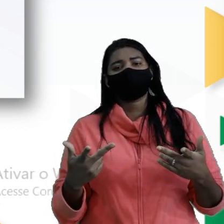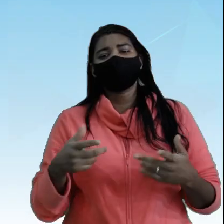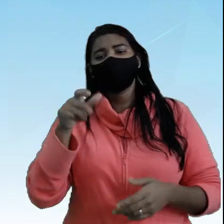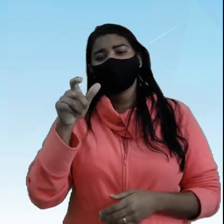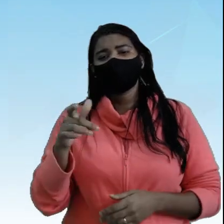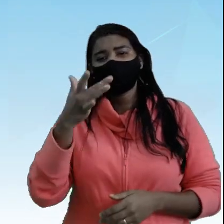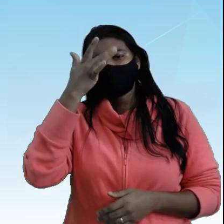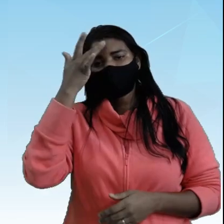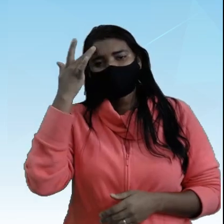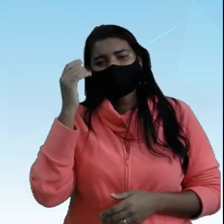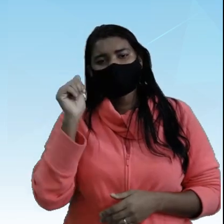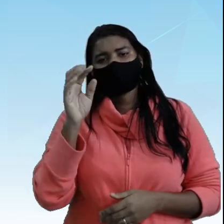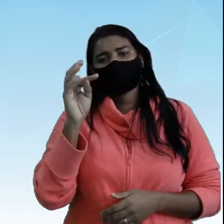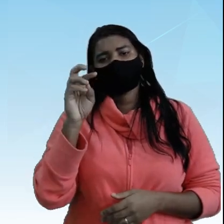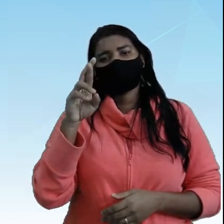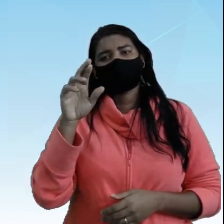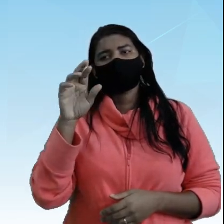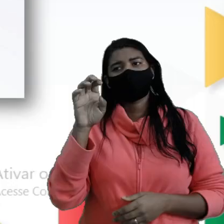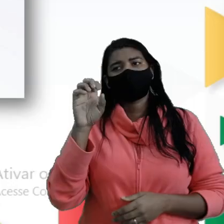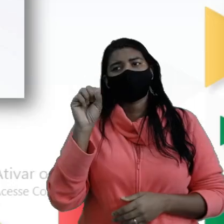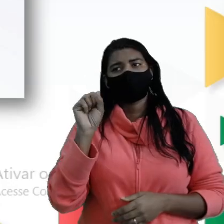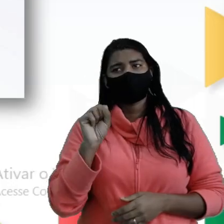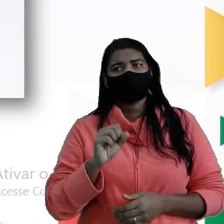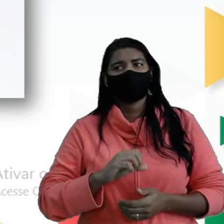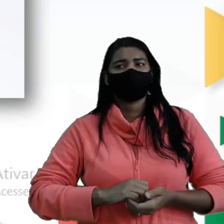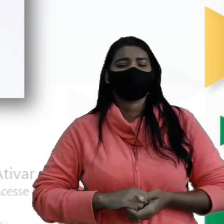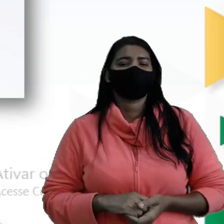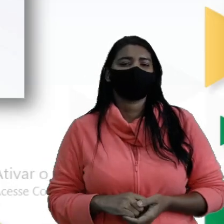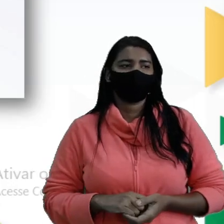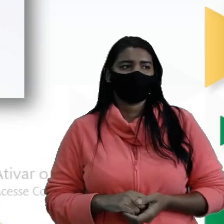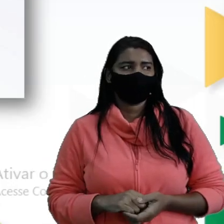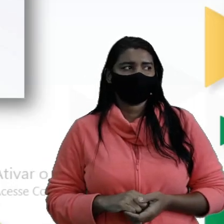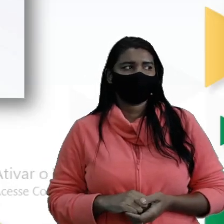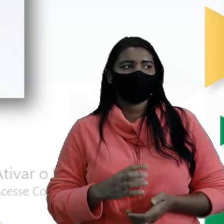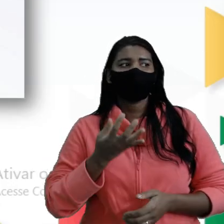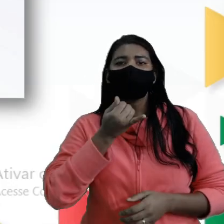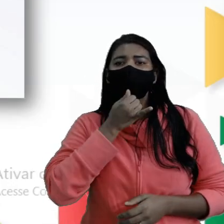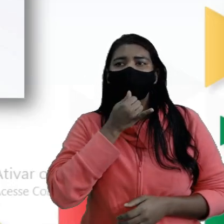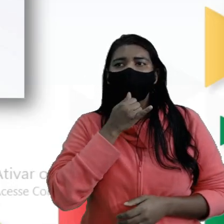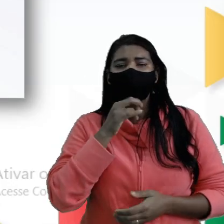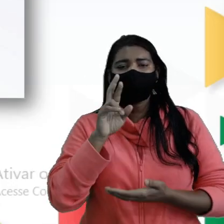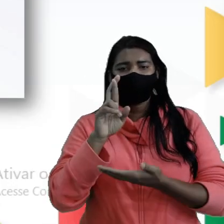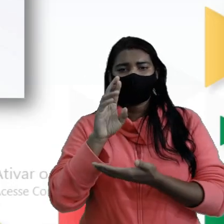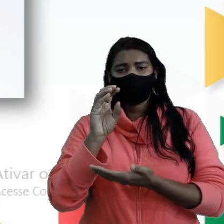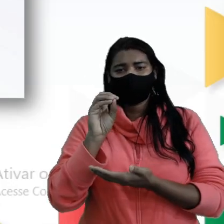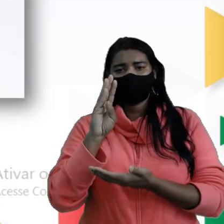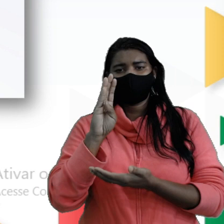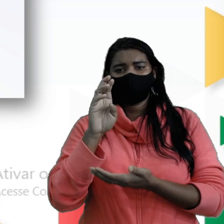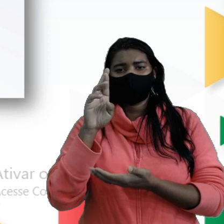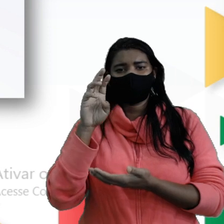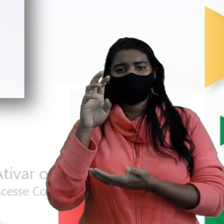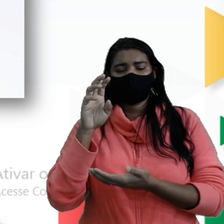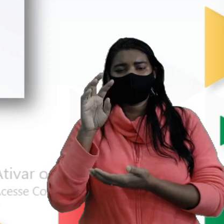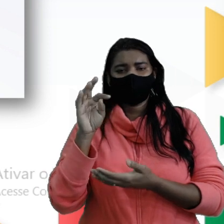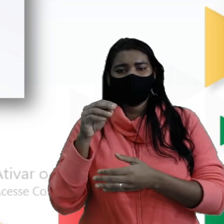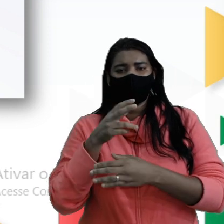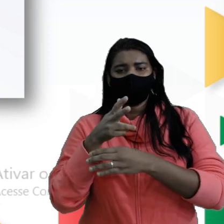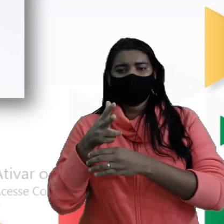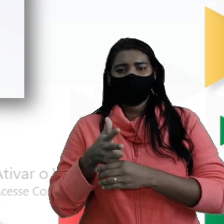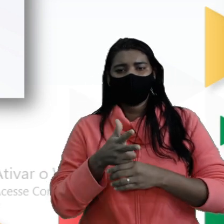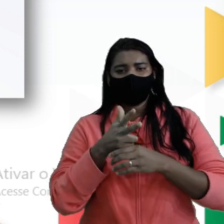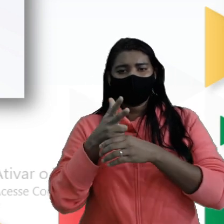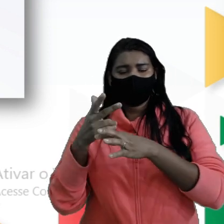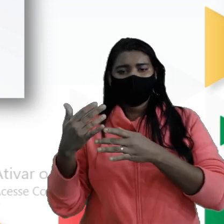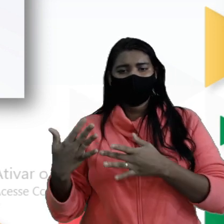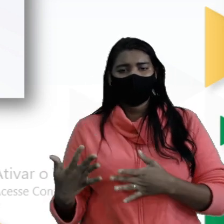atores. Por exemplo, como nós temos aqui mais uma vez, olhem só, exemplo, aí, Roberto, onde você estava? O personagem Roberto